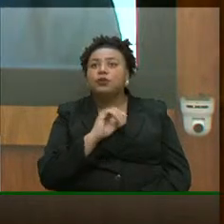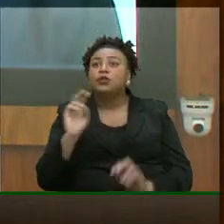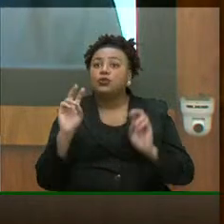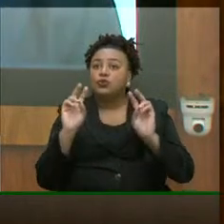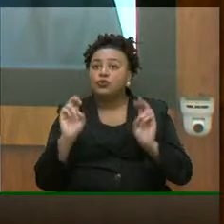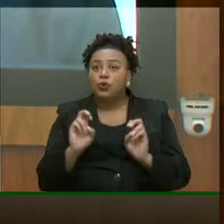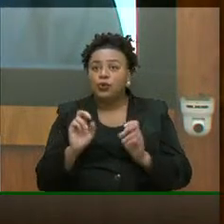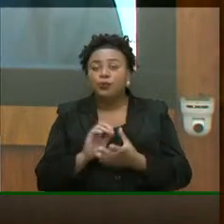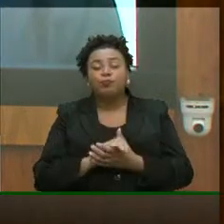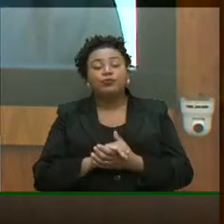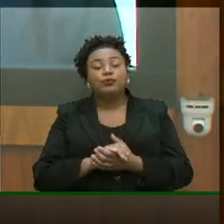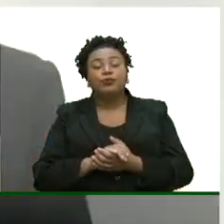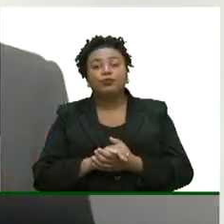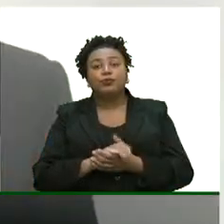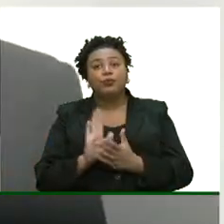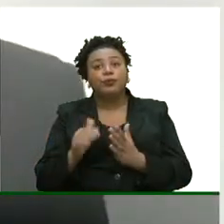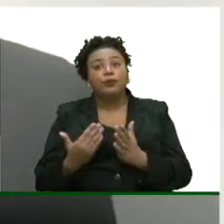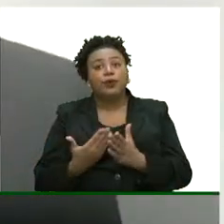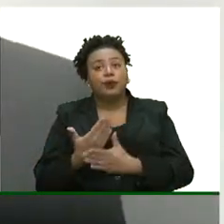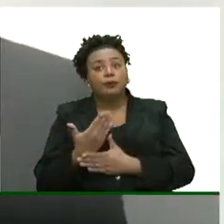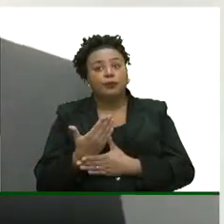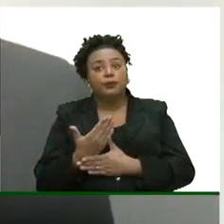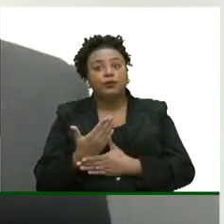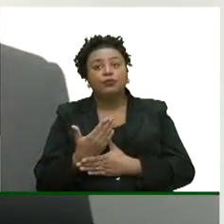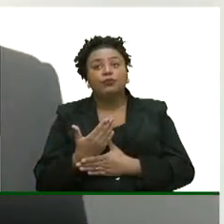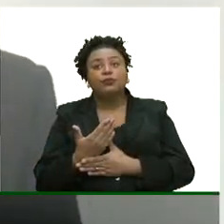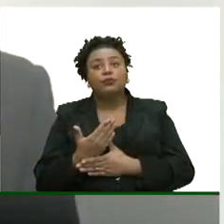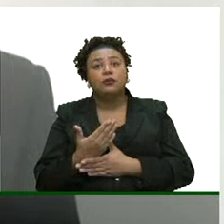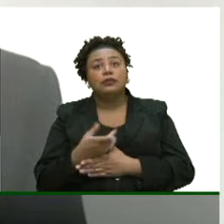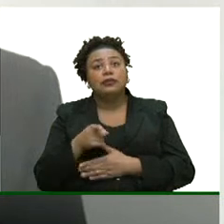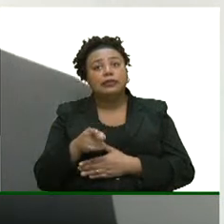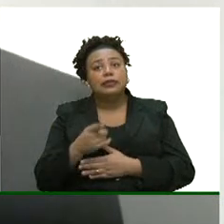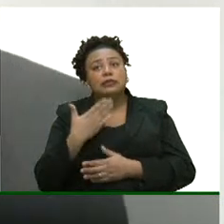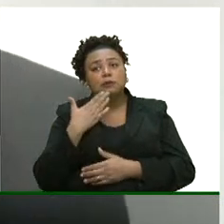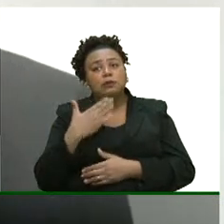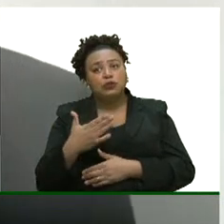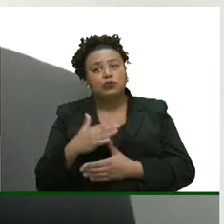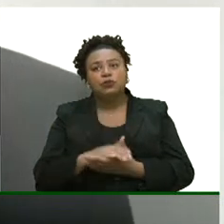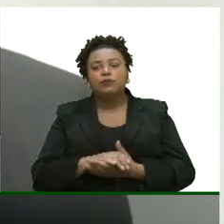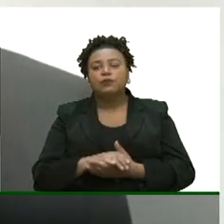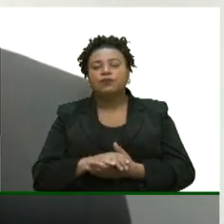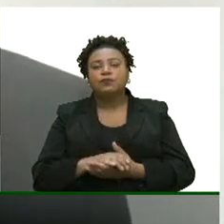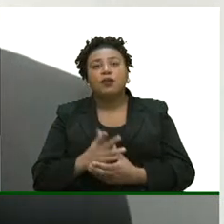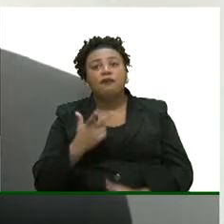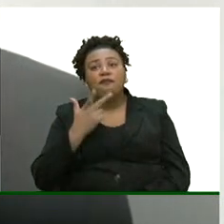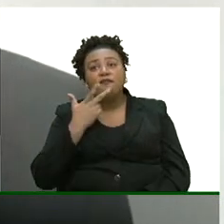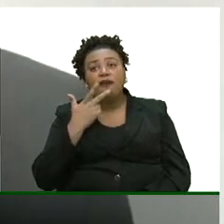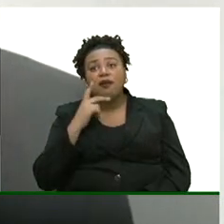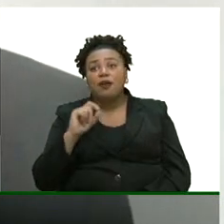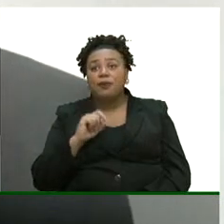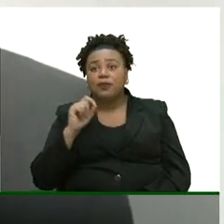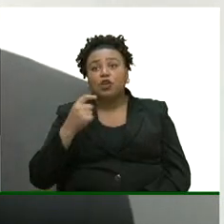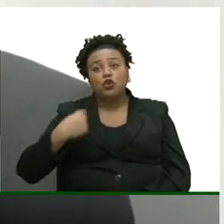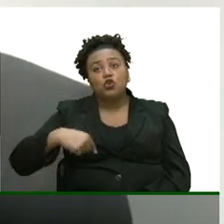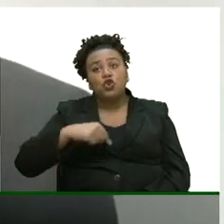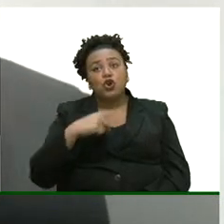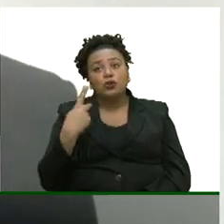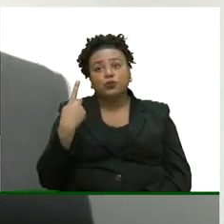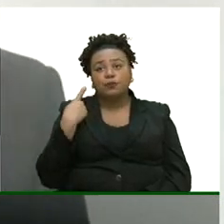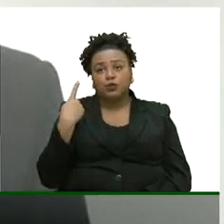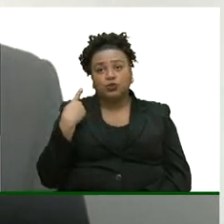relação ao encaminhamento desse requerimento, dizer que a nossa